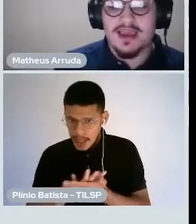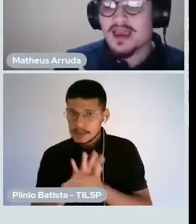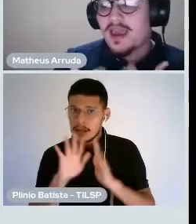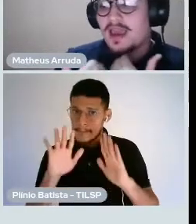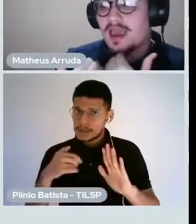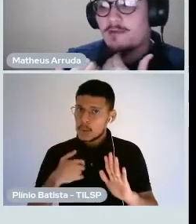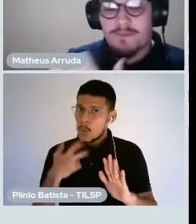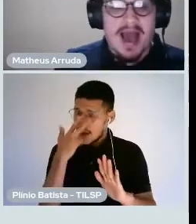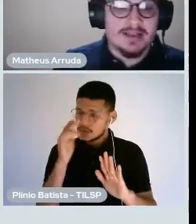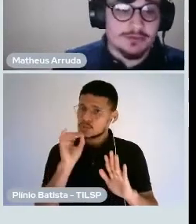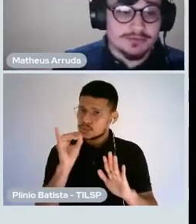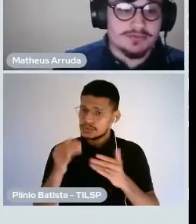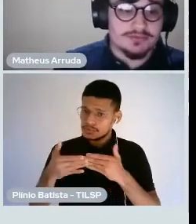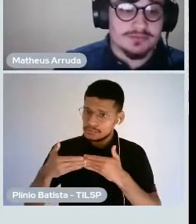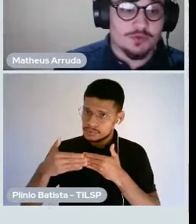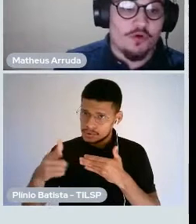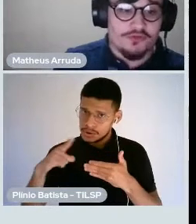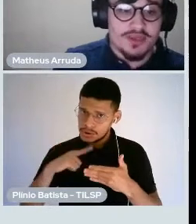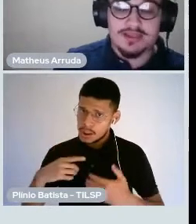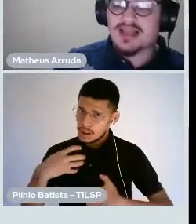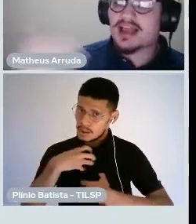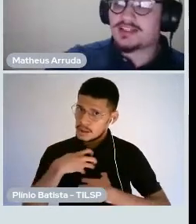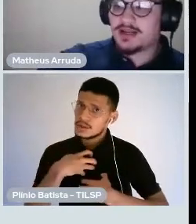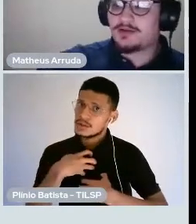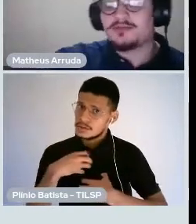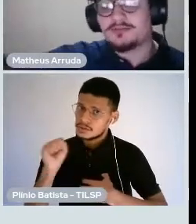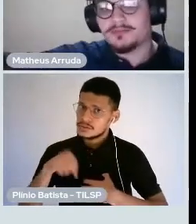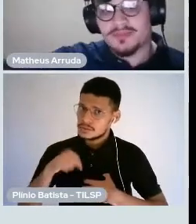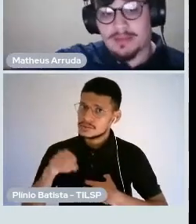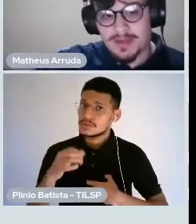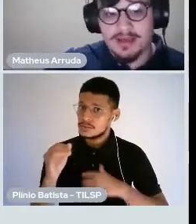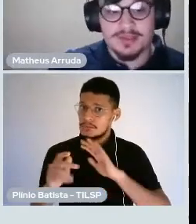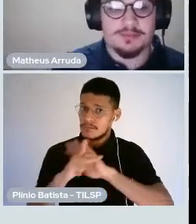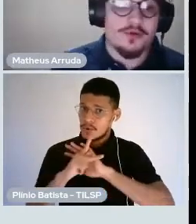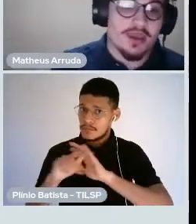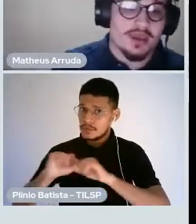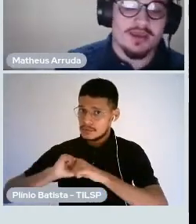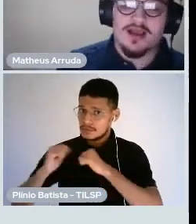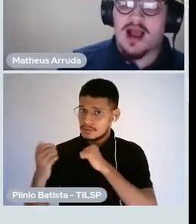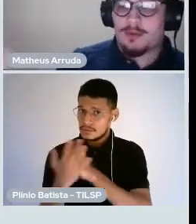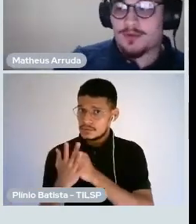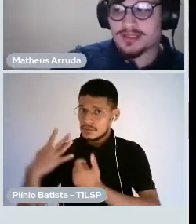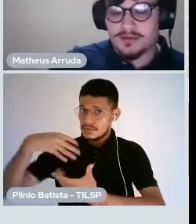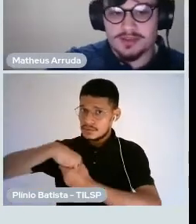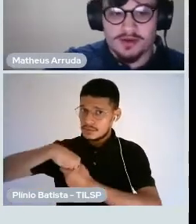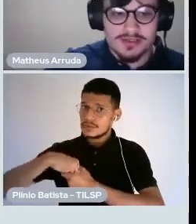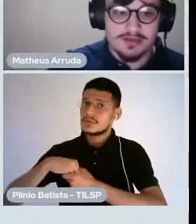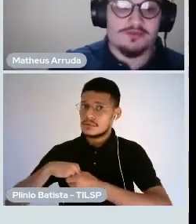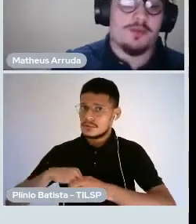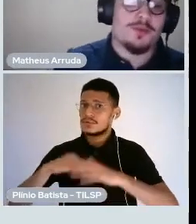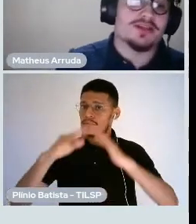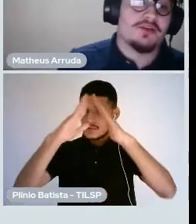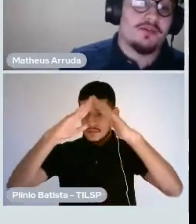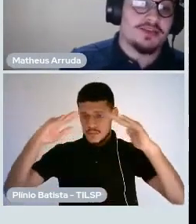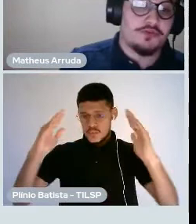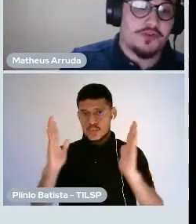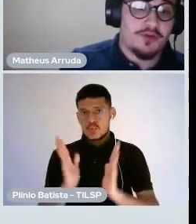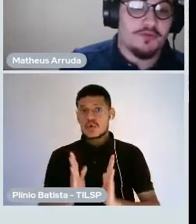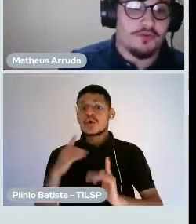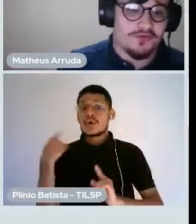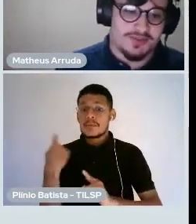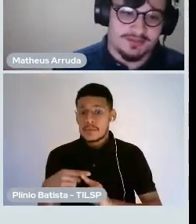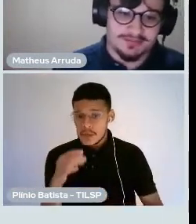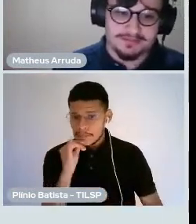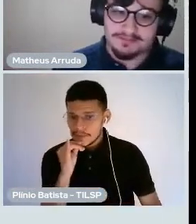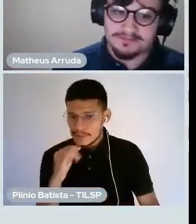a sair o impacto do Covid na questão da pirâmide. Por quê? A população idosa foi a população que mais